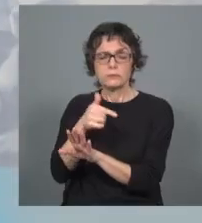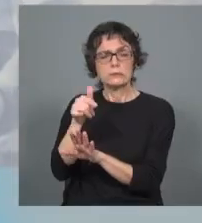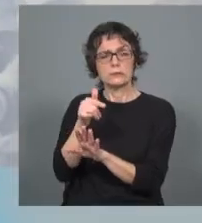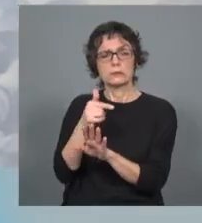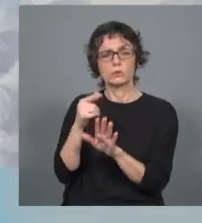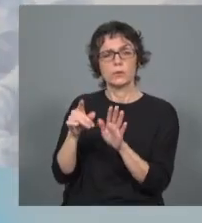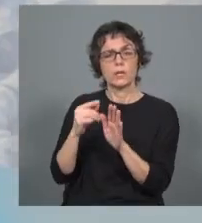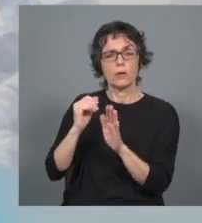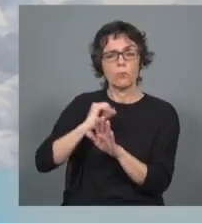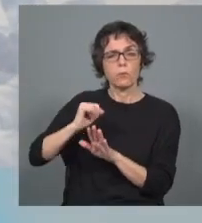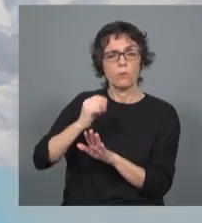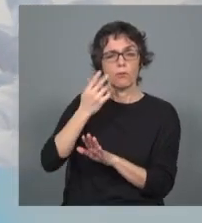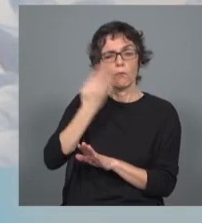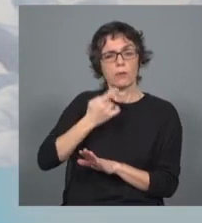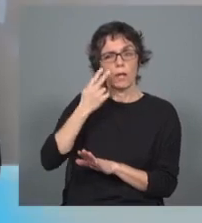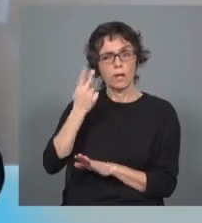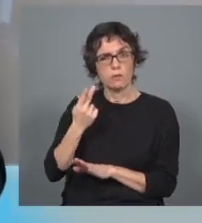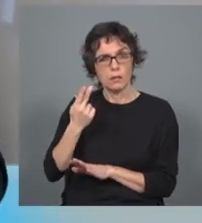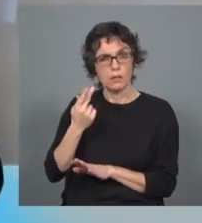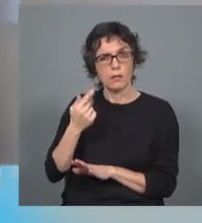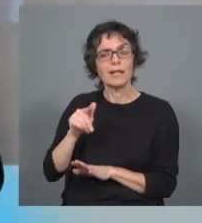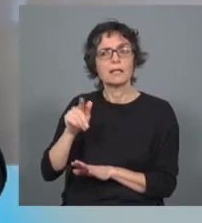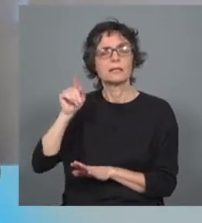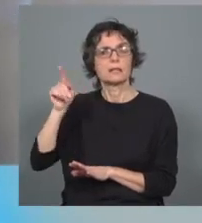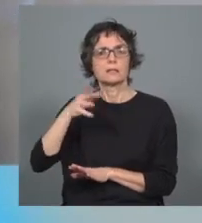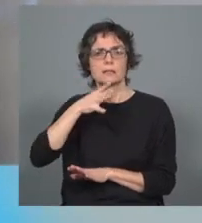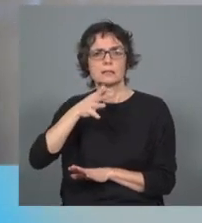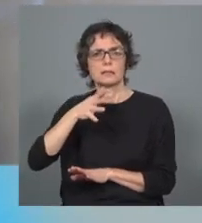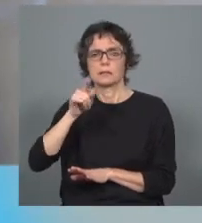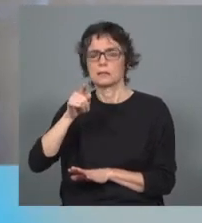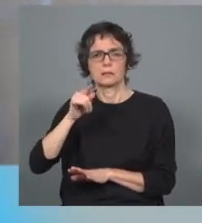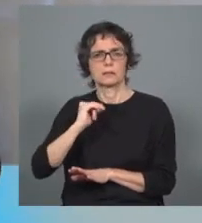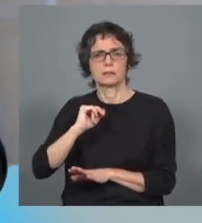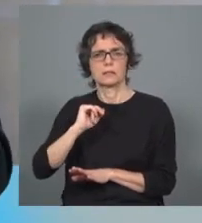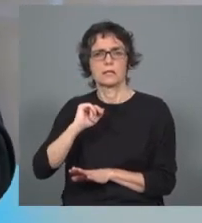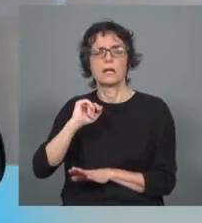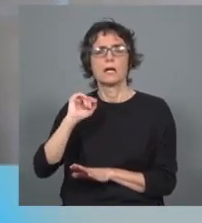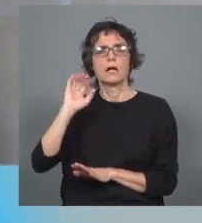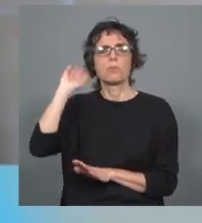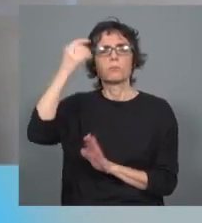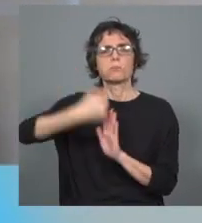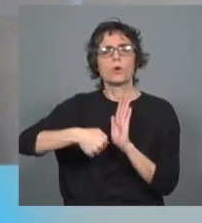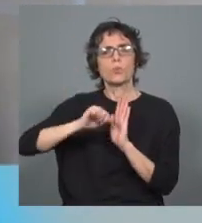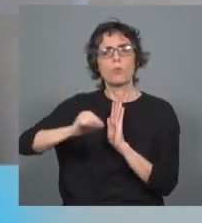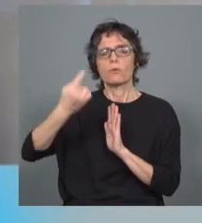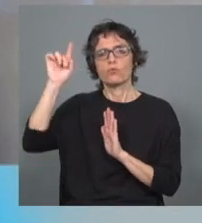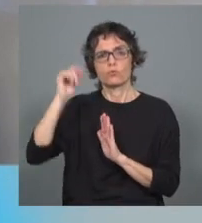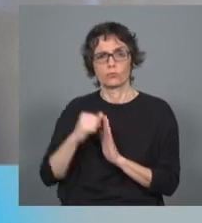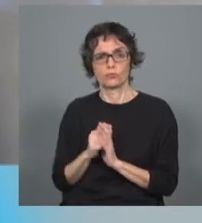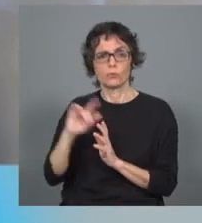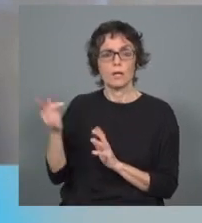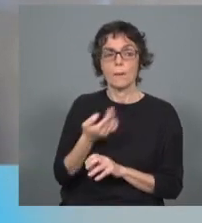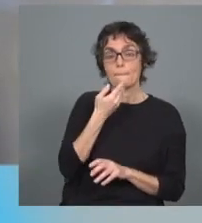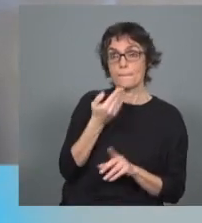mais, decidiu e disse não viola por si necessariamente a Constituição. E quanto ao pedido do Sr. Presidente da